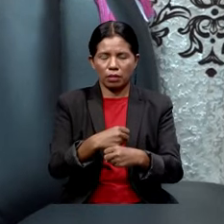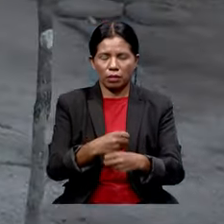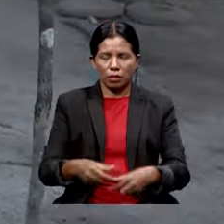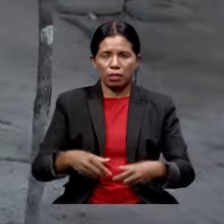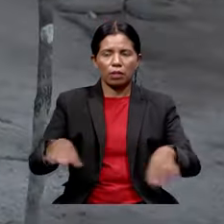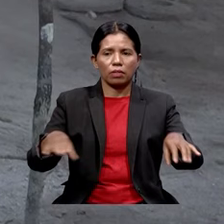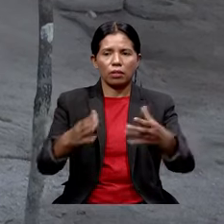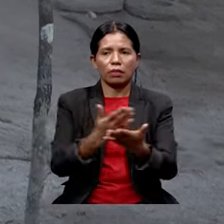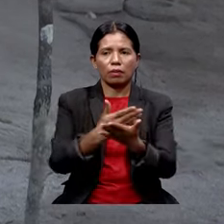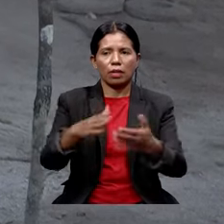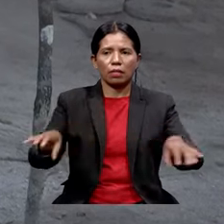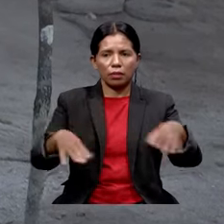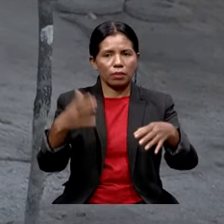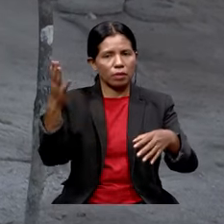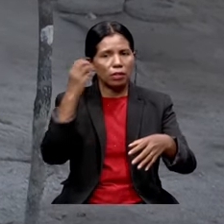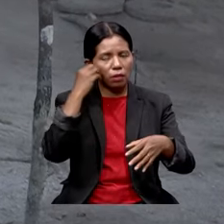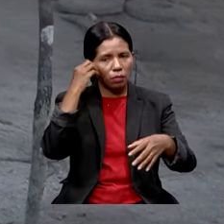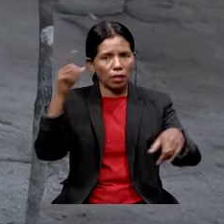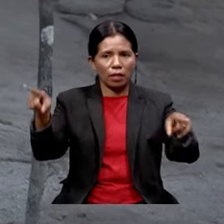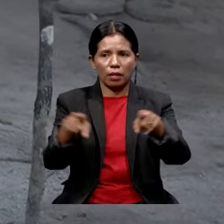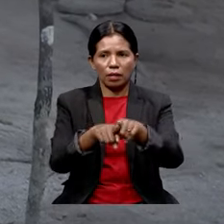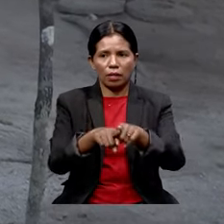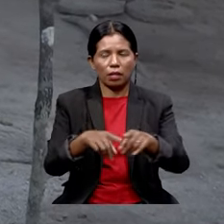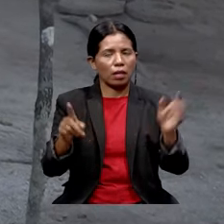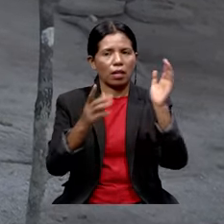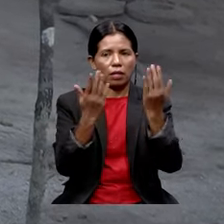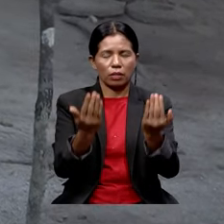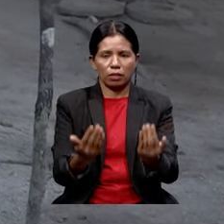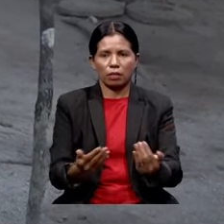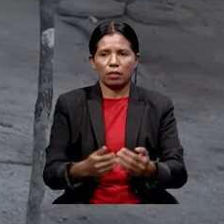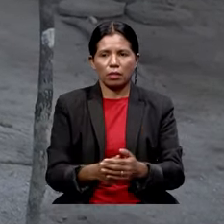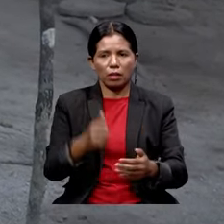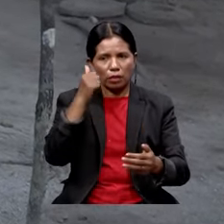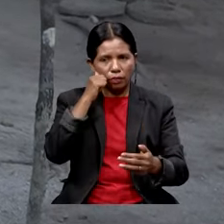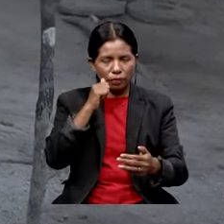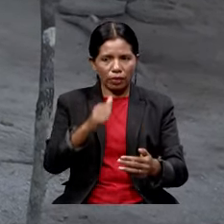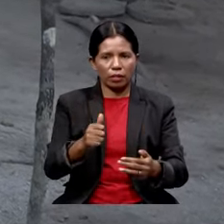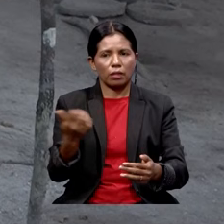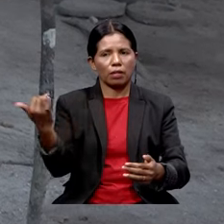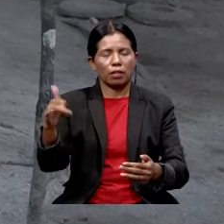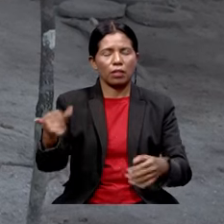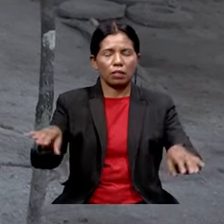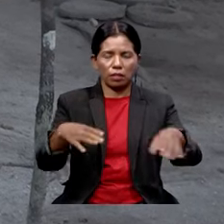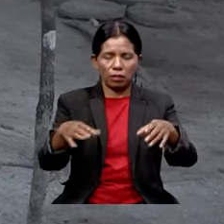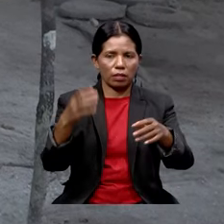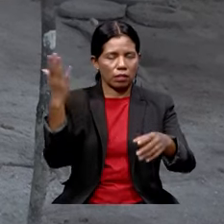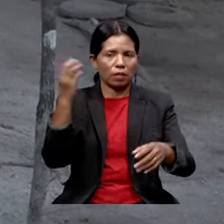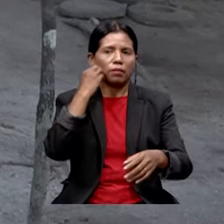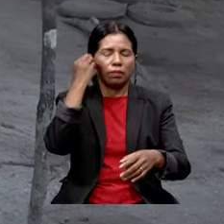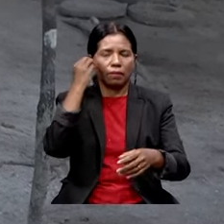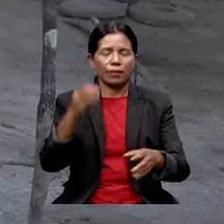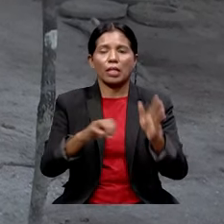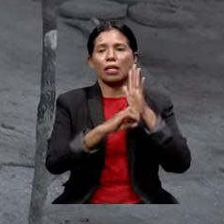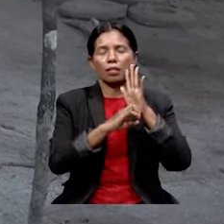serviço que faz serviço humalaran ho igual nebe que lá todo dan liu feto e a sirani serviço humalaran ya por